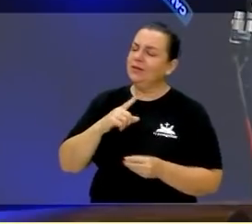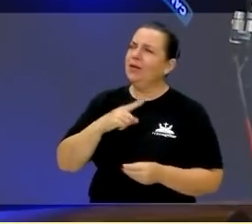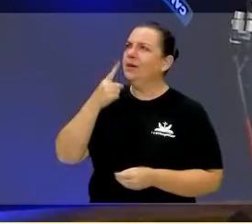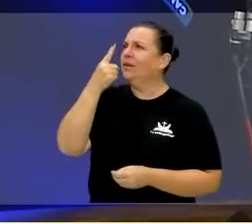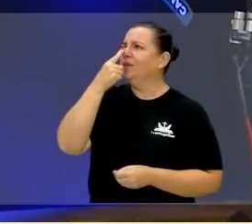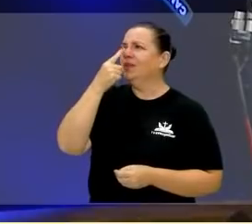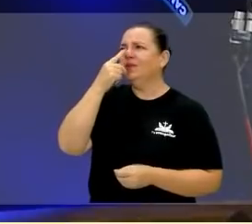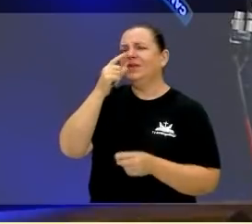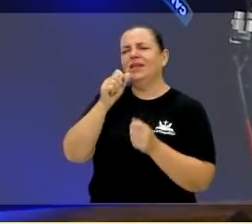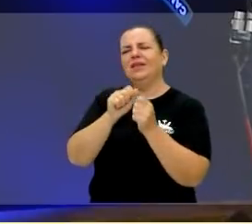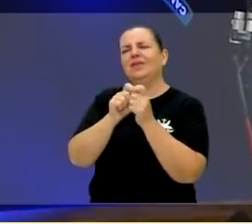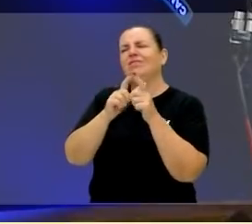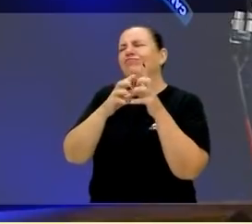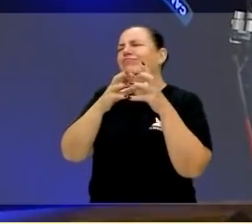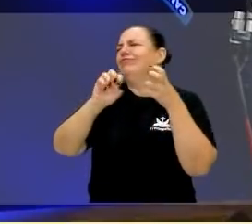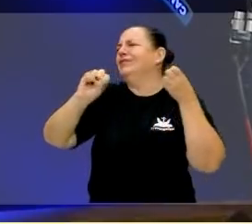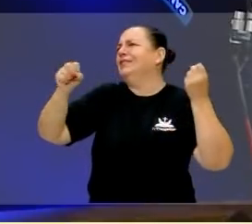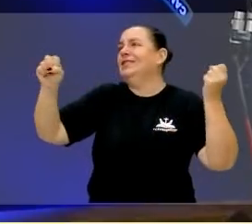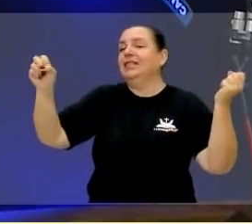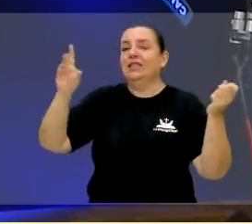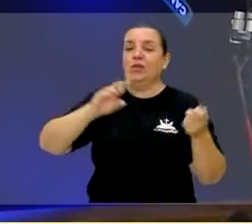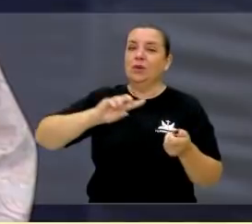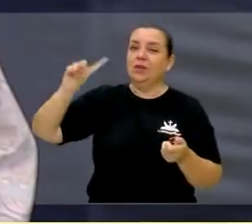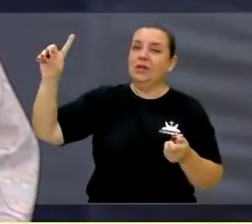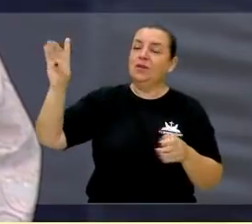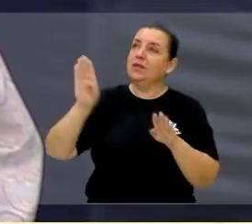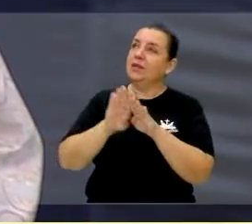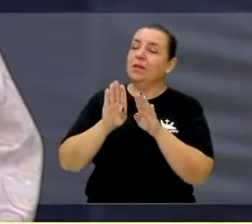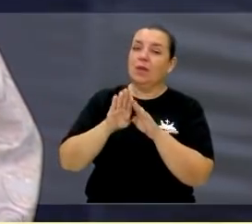tão grande com Deus e com a palavra,